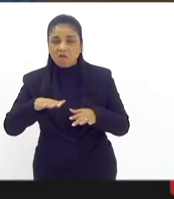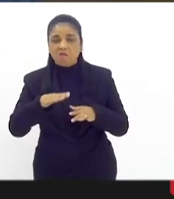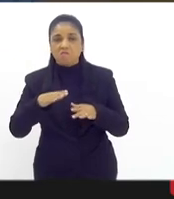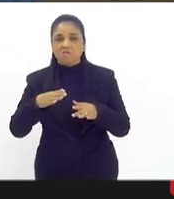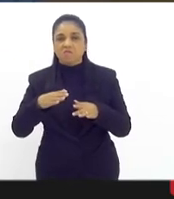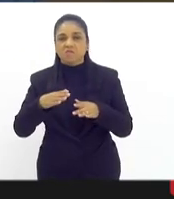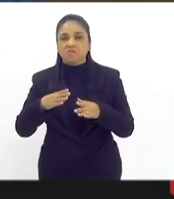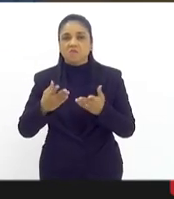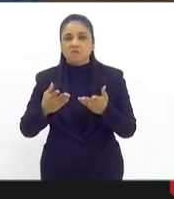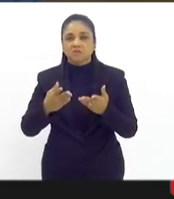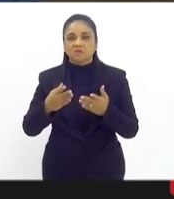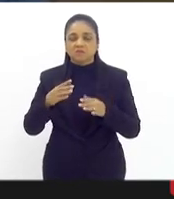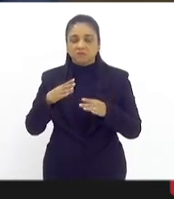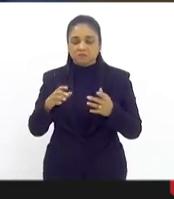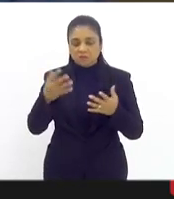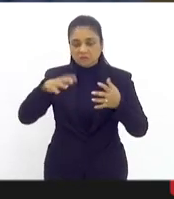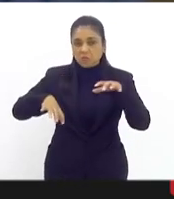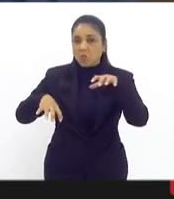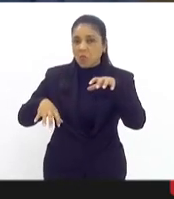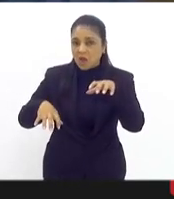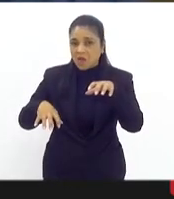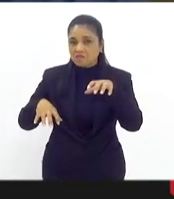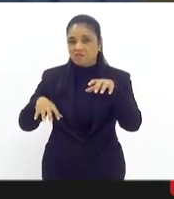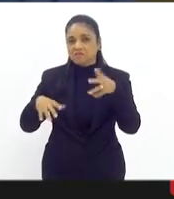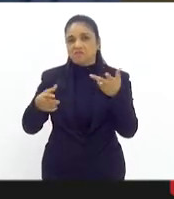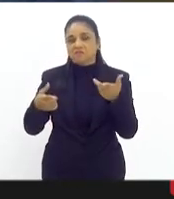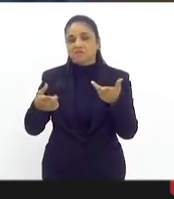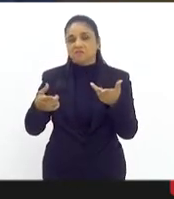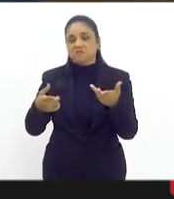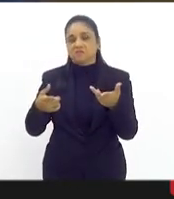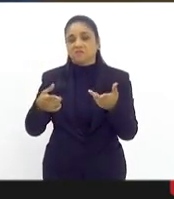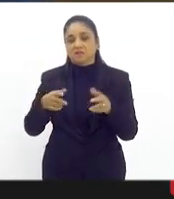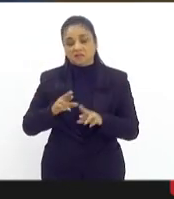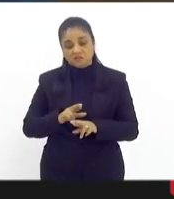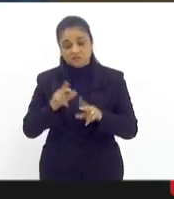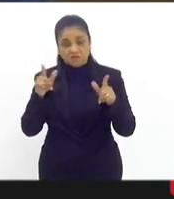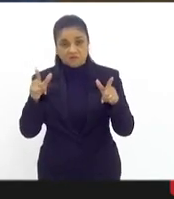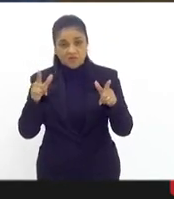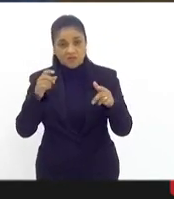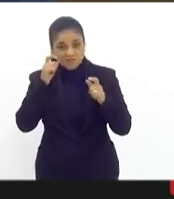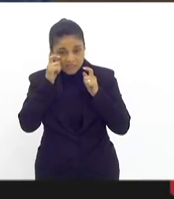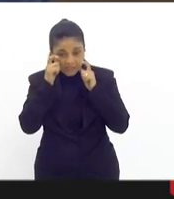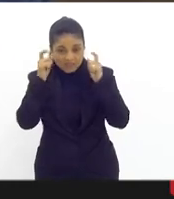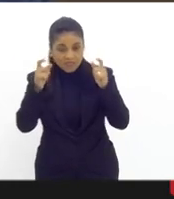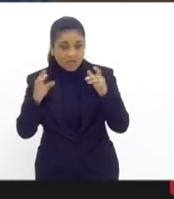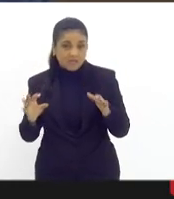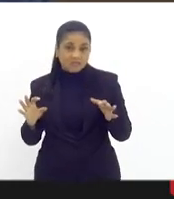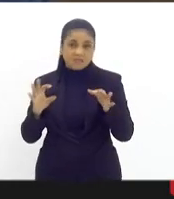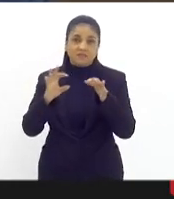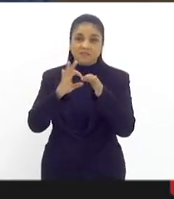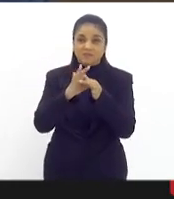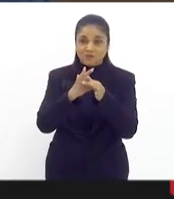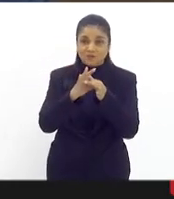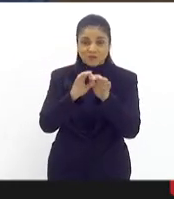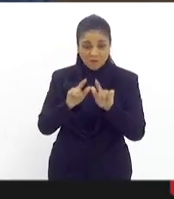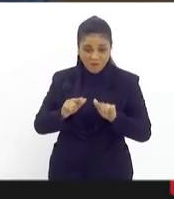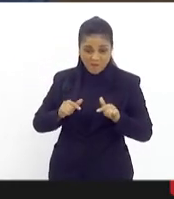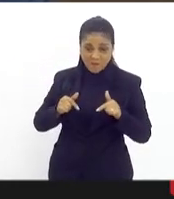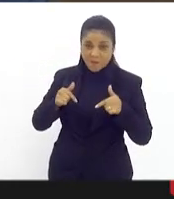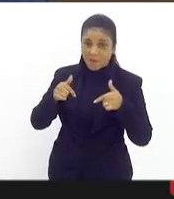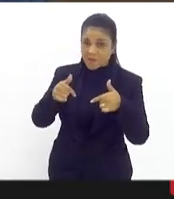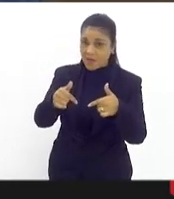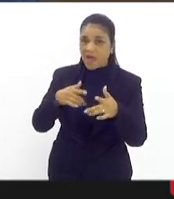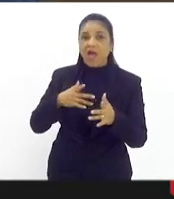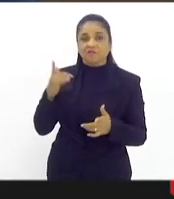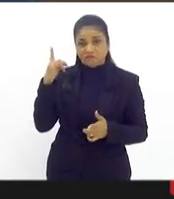que tem presença no Congresso Nacional. Mas, por interesses diferentes, se unem e montam uma frente que é duro de transpor, não é